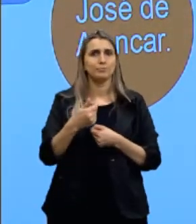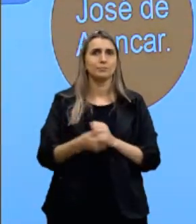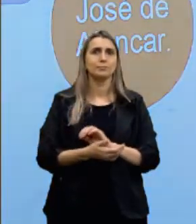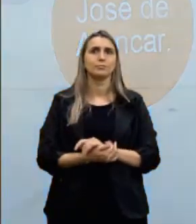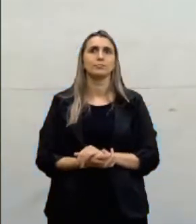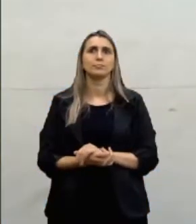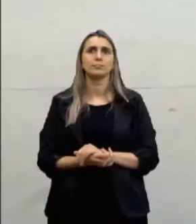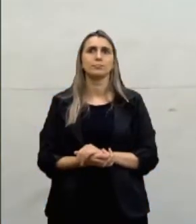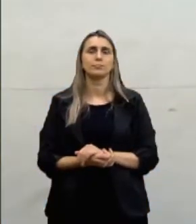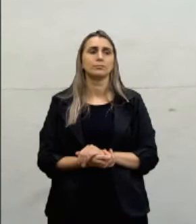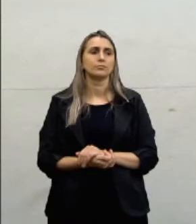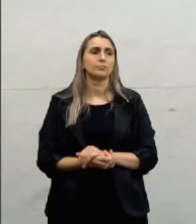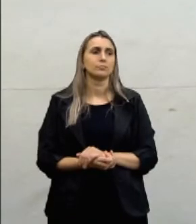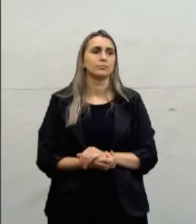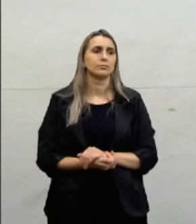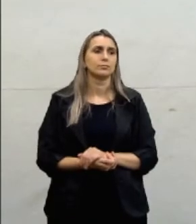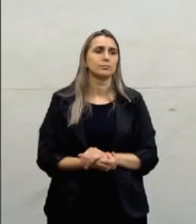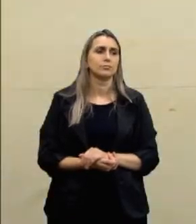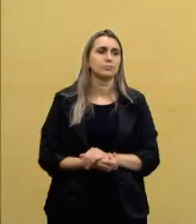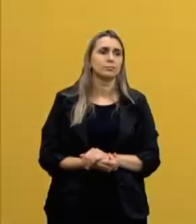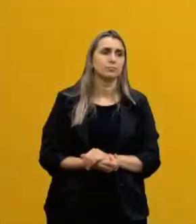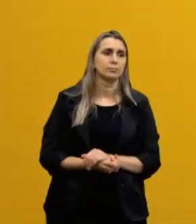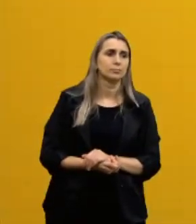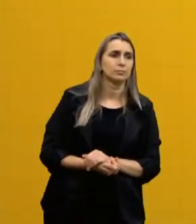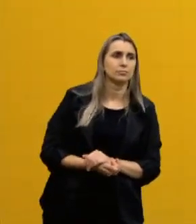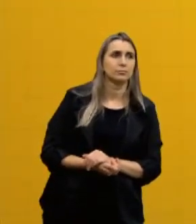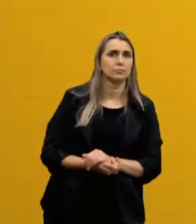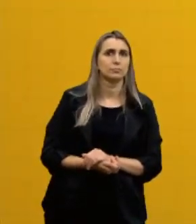conosco E aí